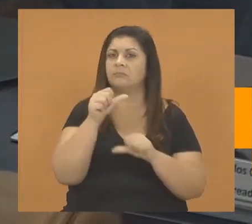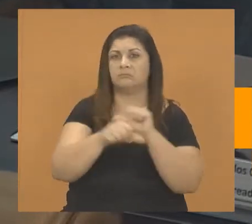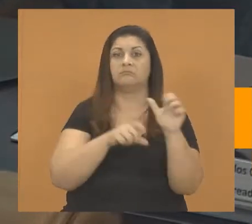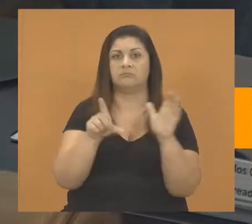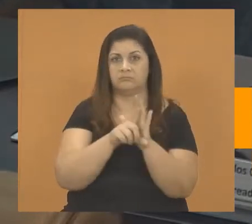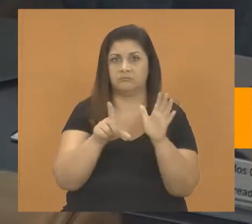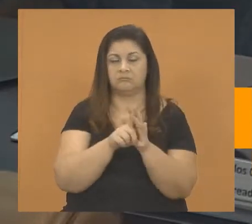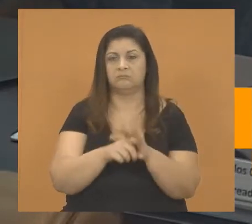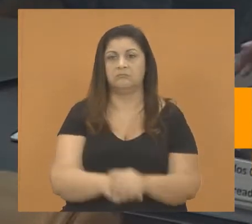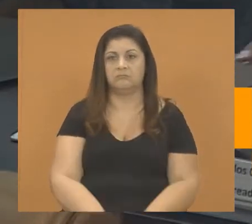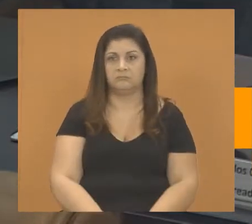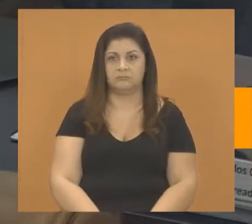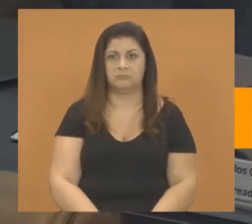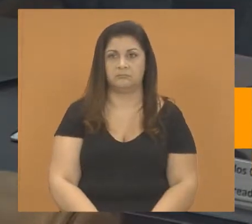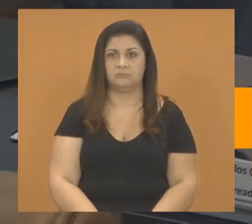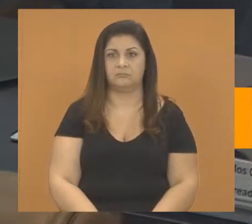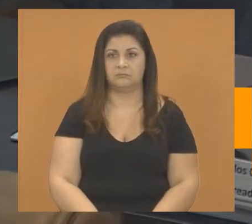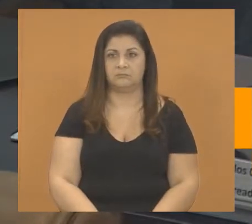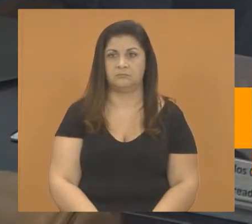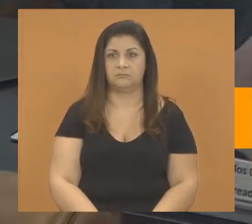sindicato que é muito importante